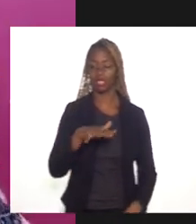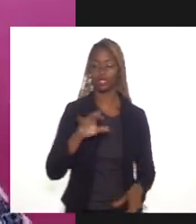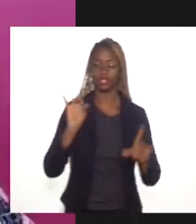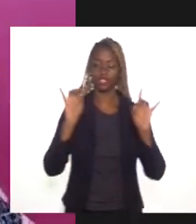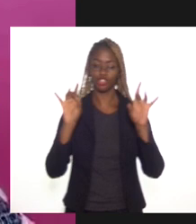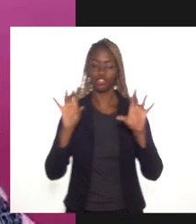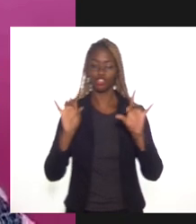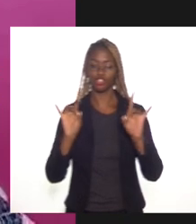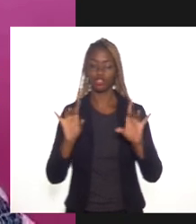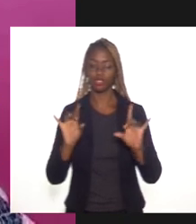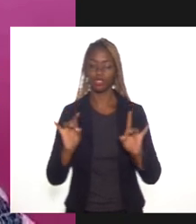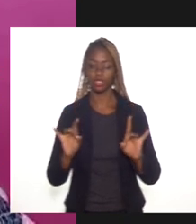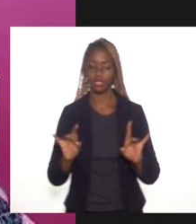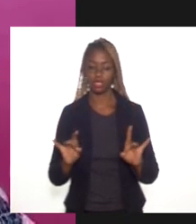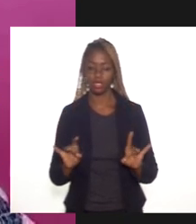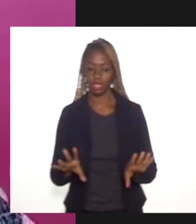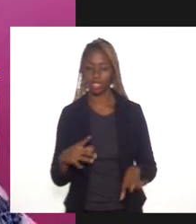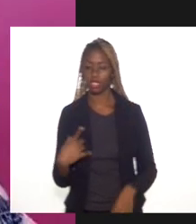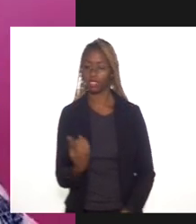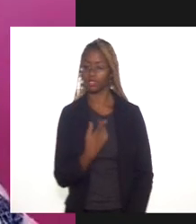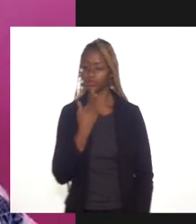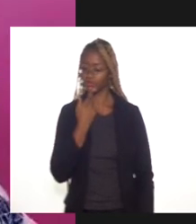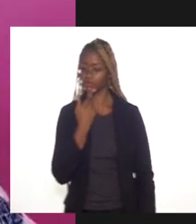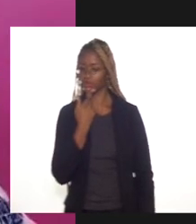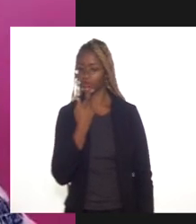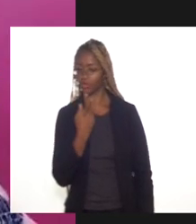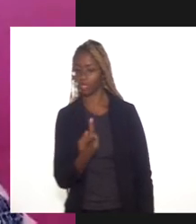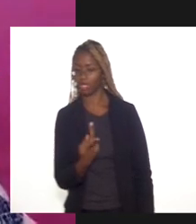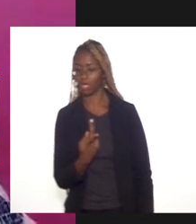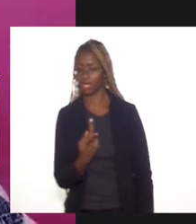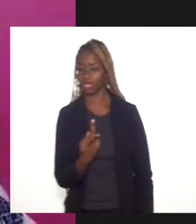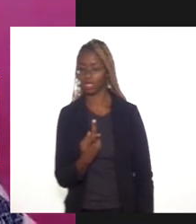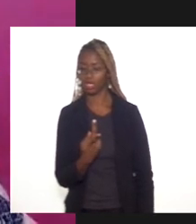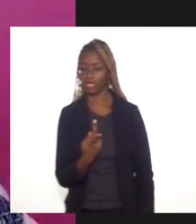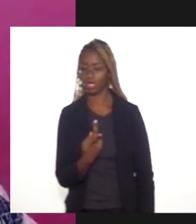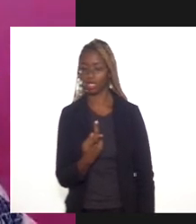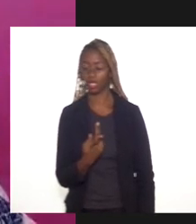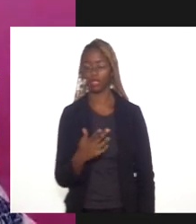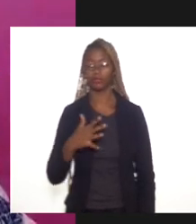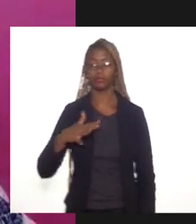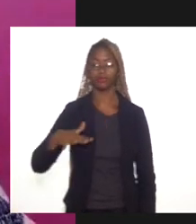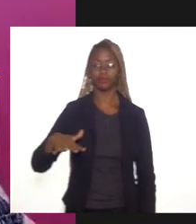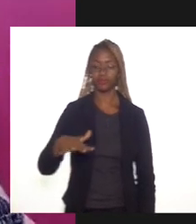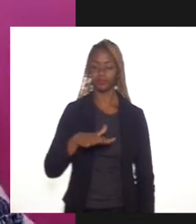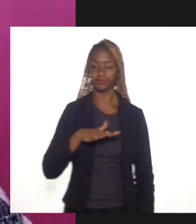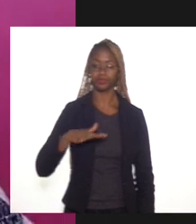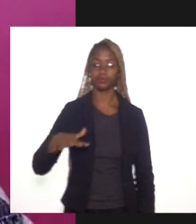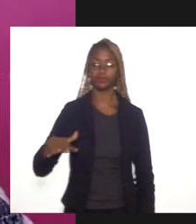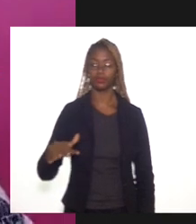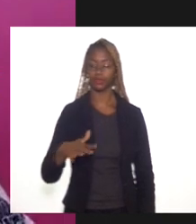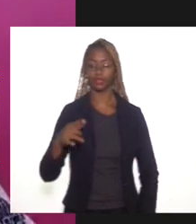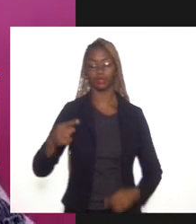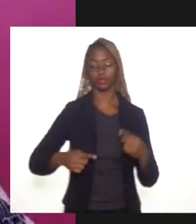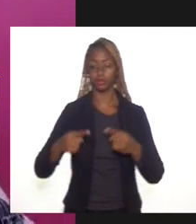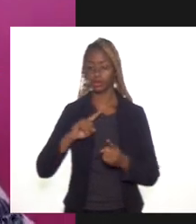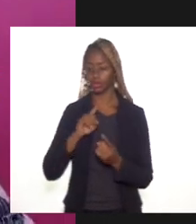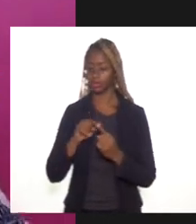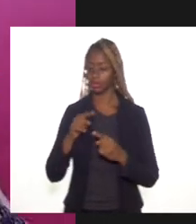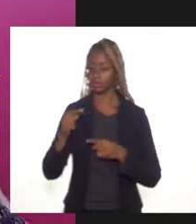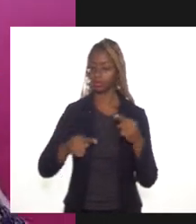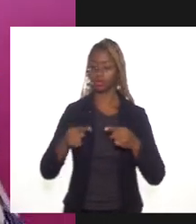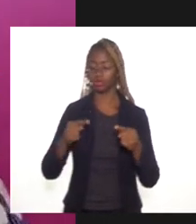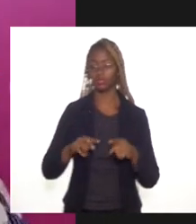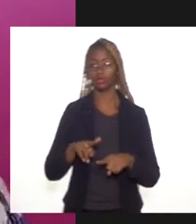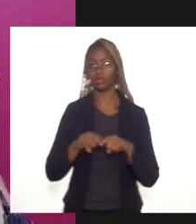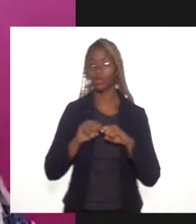a gente fala que é uma área que não tem... que ela é a política, ou seja, que ela é de